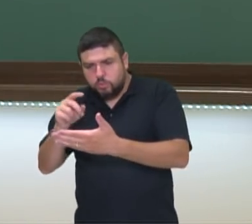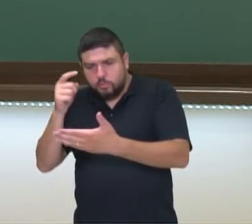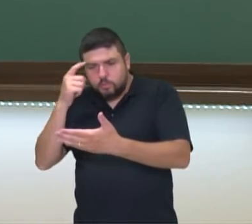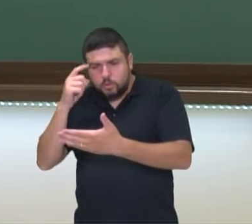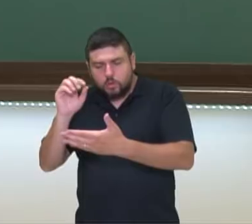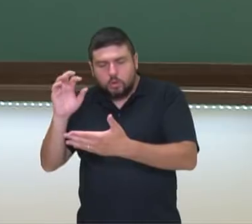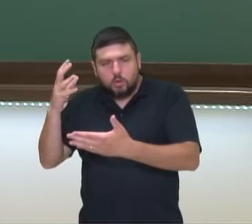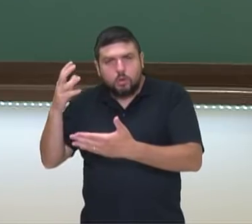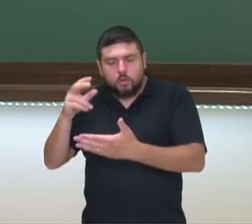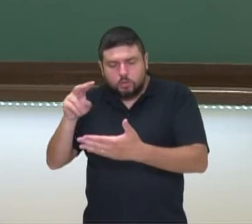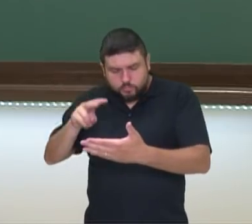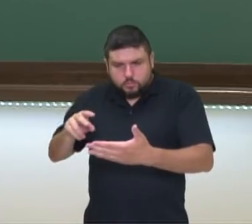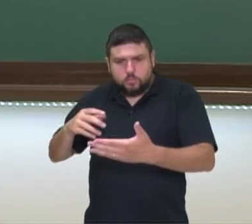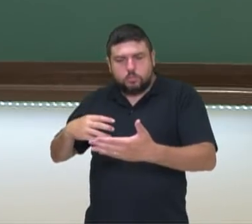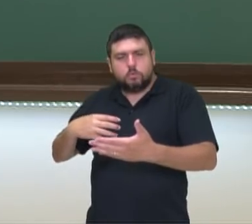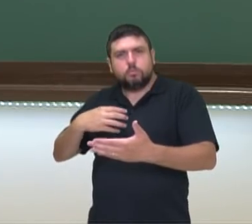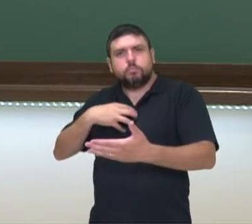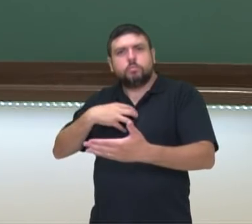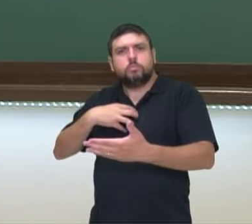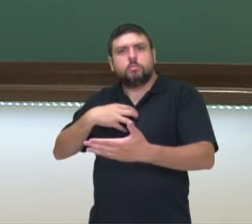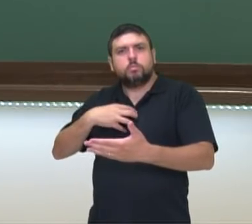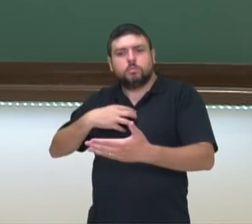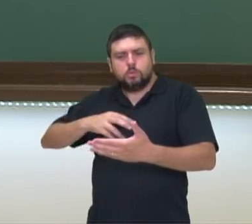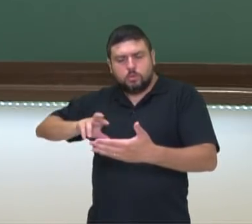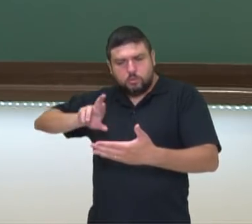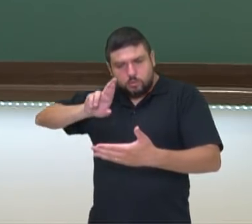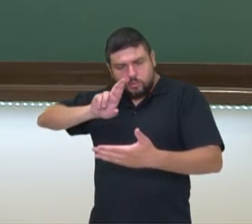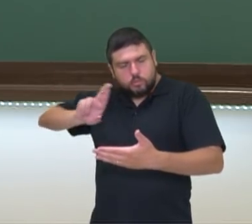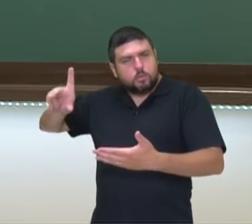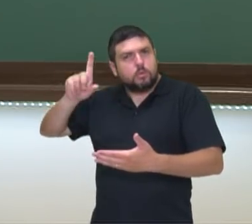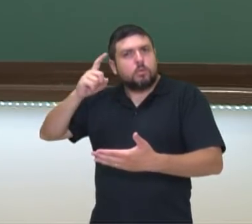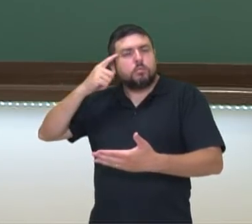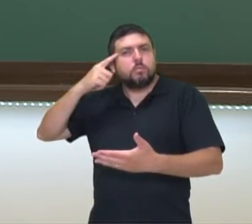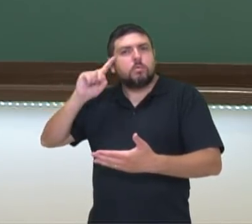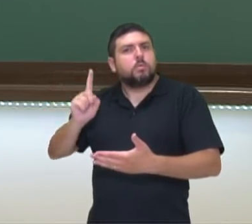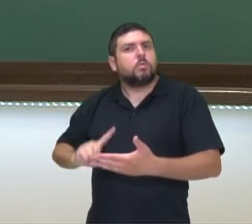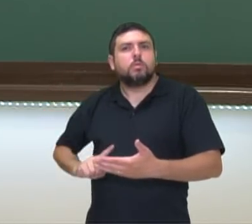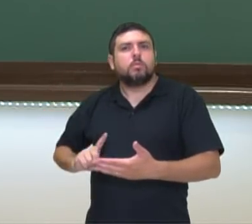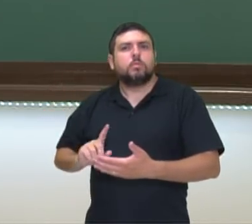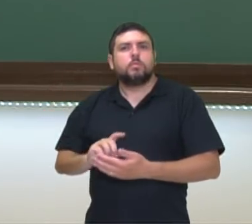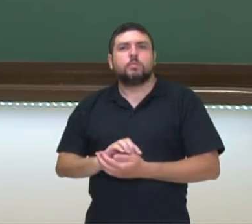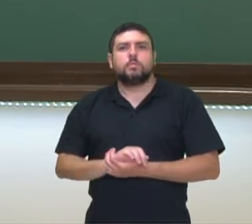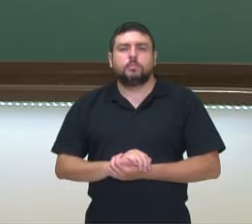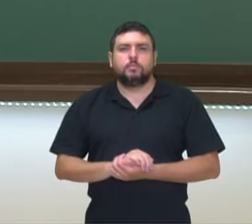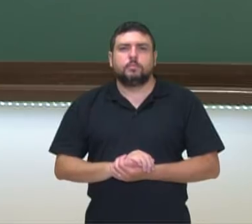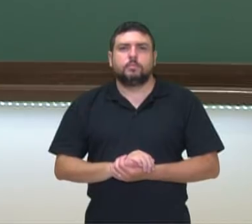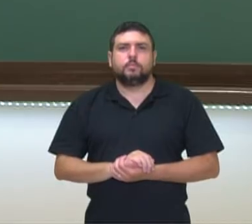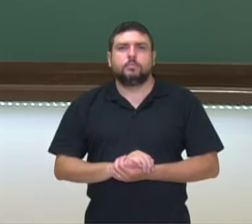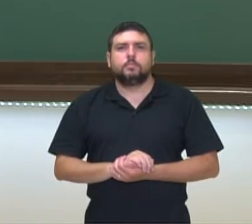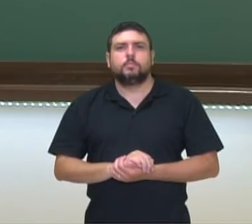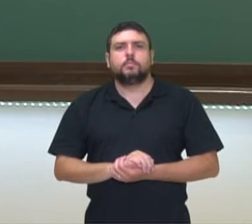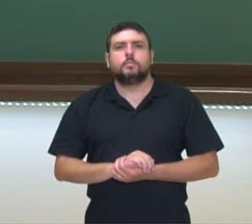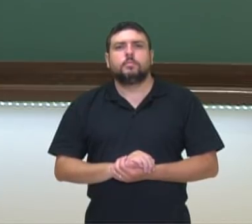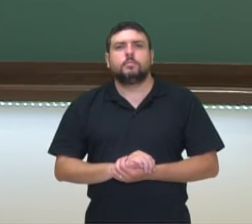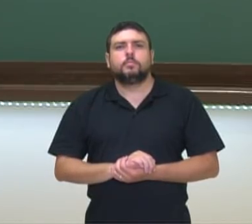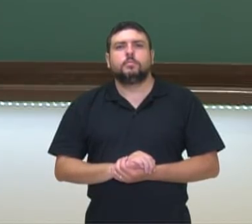E você surpreenda o seu leitor com um desfecho que ele não espera, algo surpreendente. Fica essa dica.